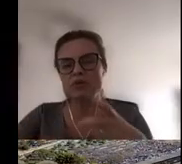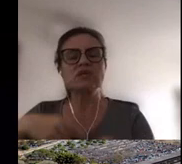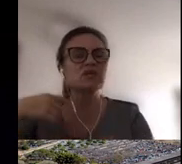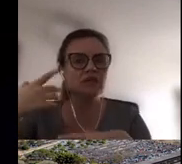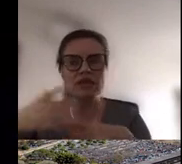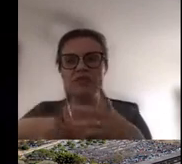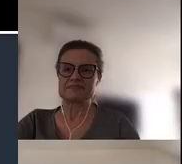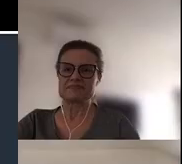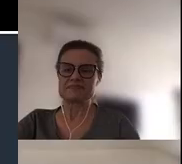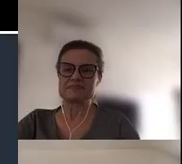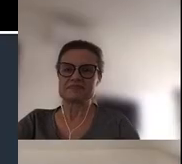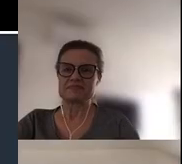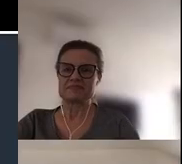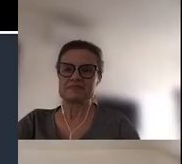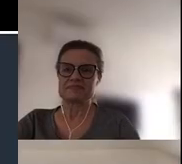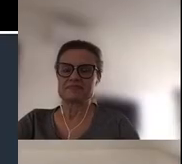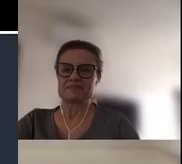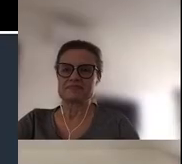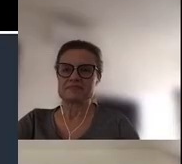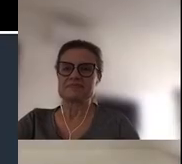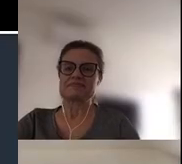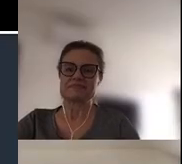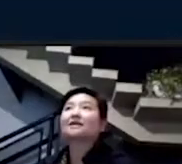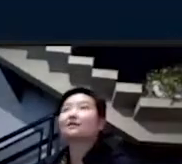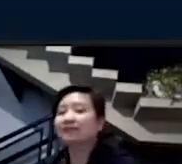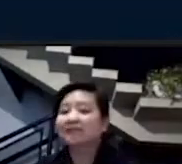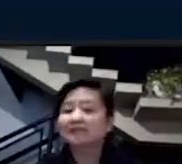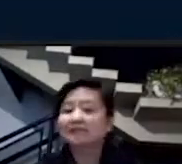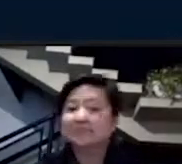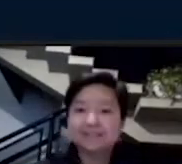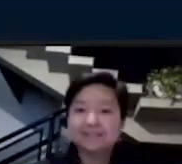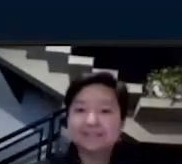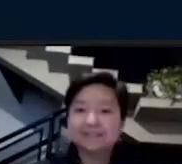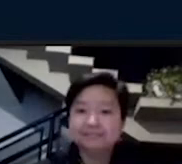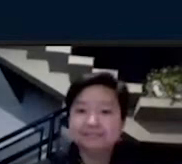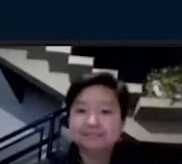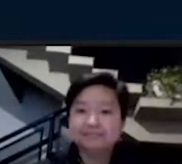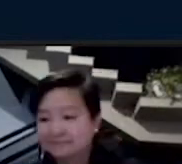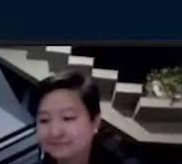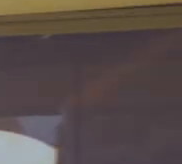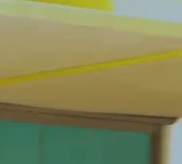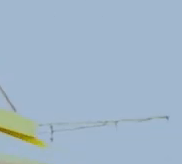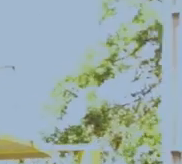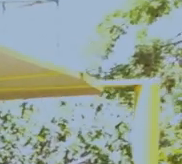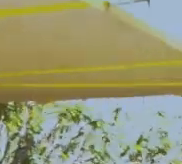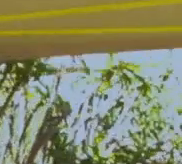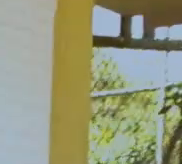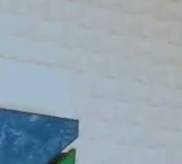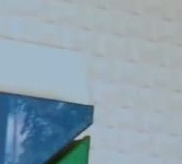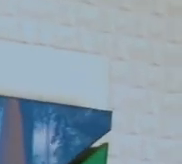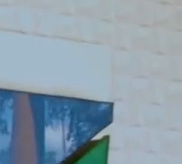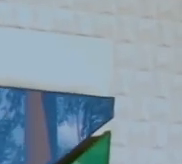Nossa equipe continuará navegando rumo ao ensino e aprendizagem sem fronteiras. Seja bem-vindo!